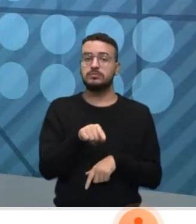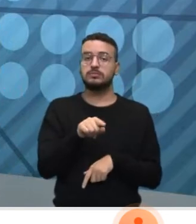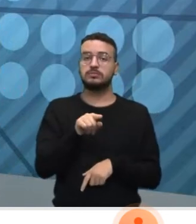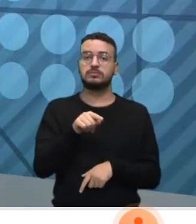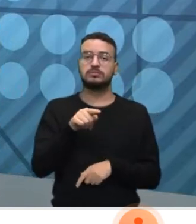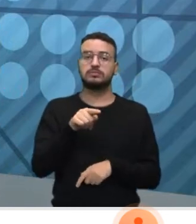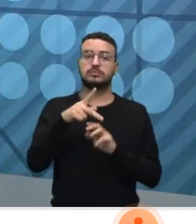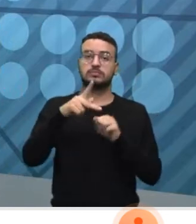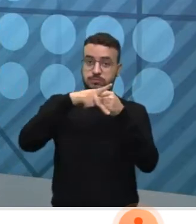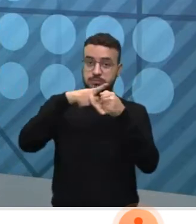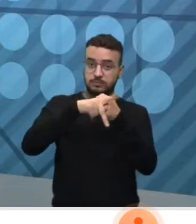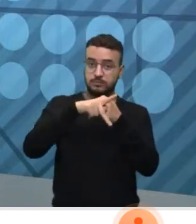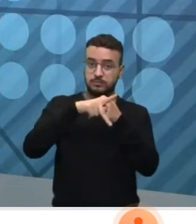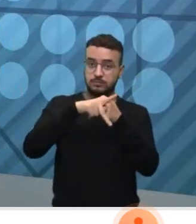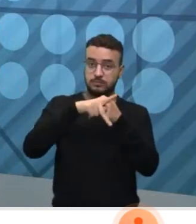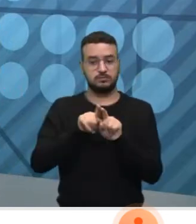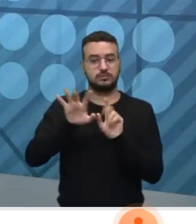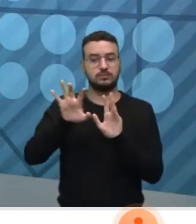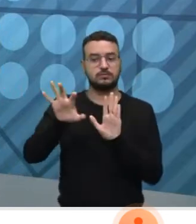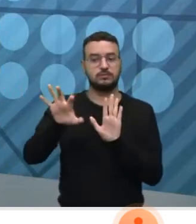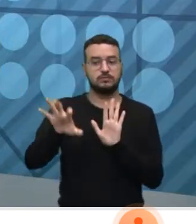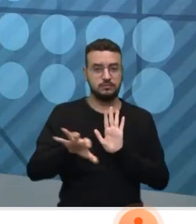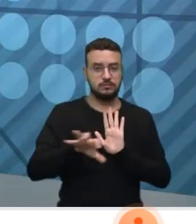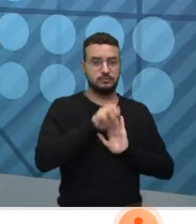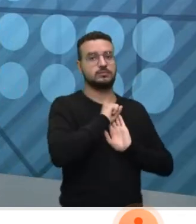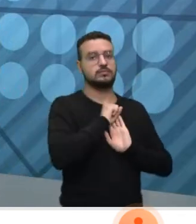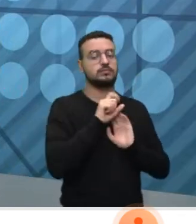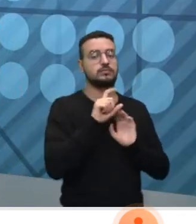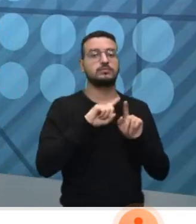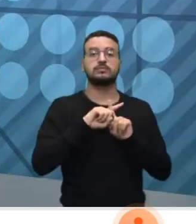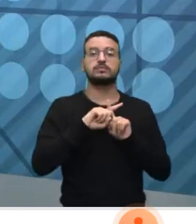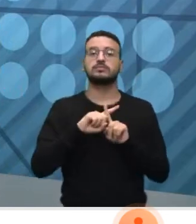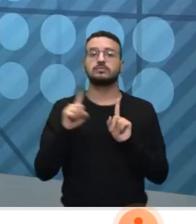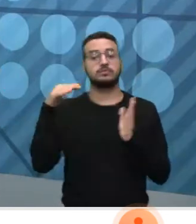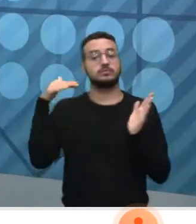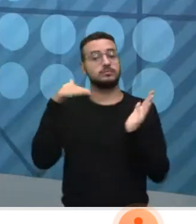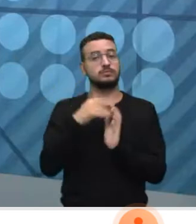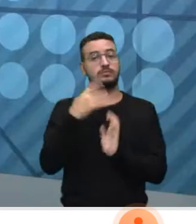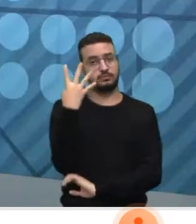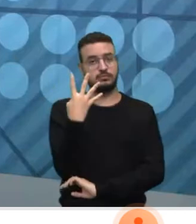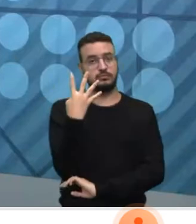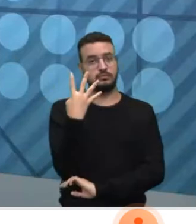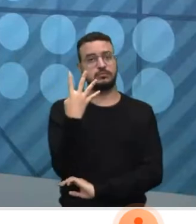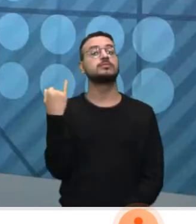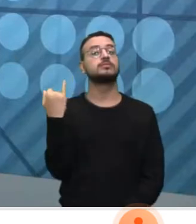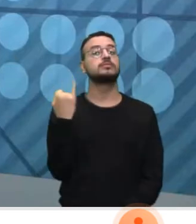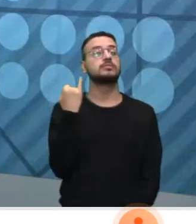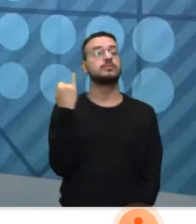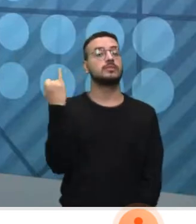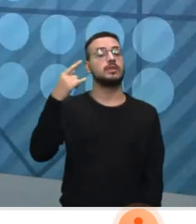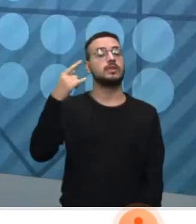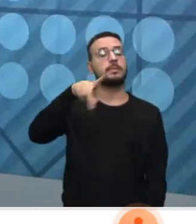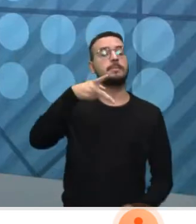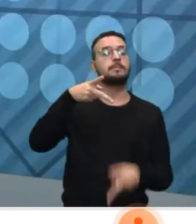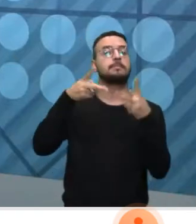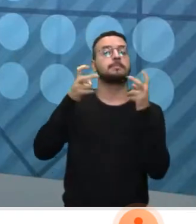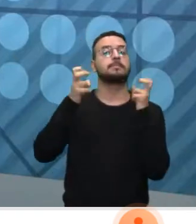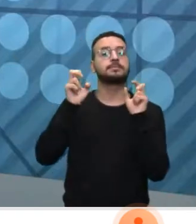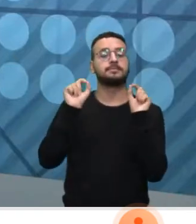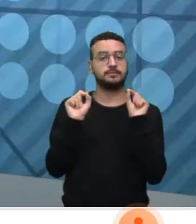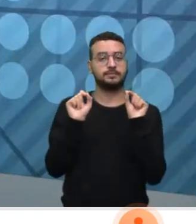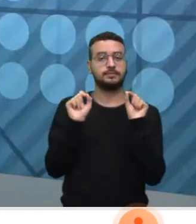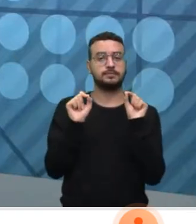a regra será ainda até o número 4, tá? E é importante você perceber que nós